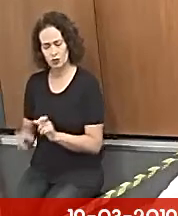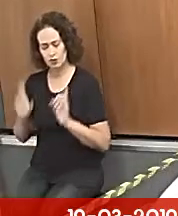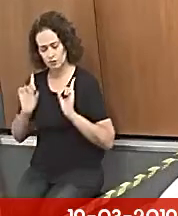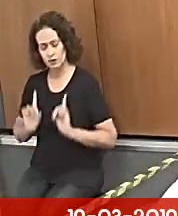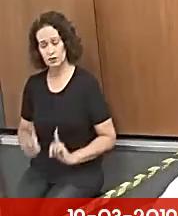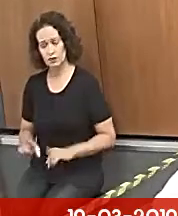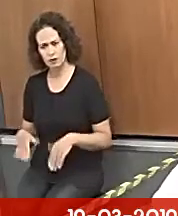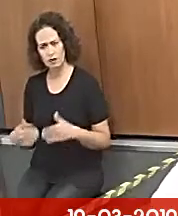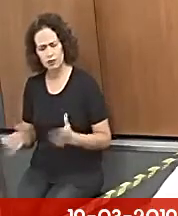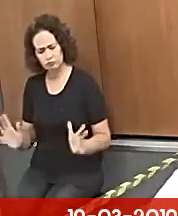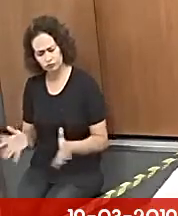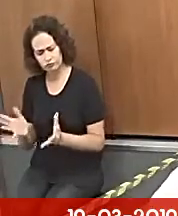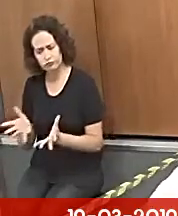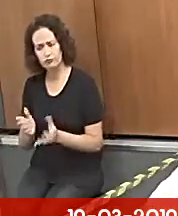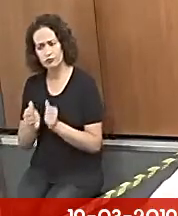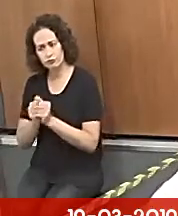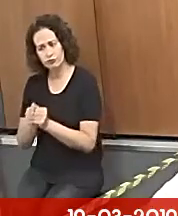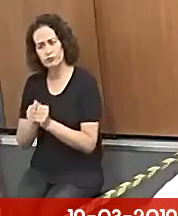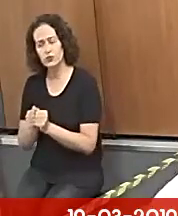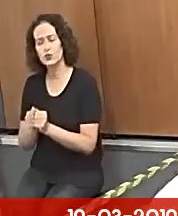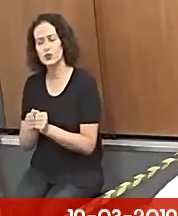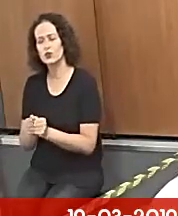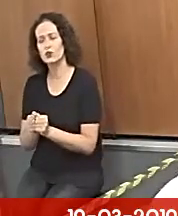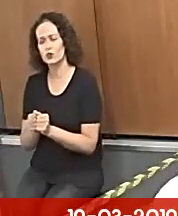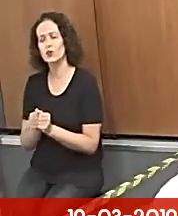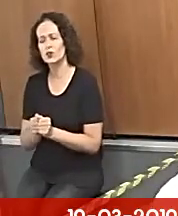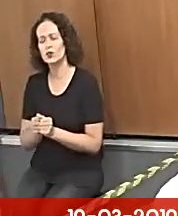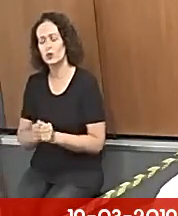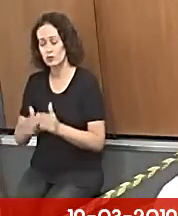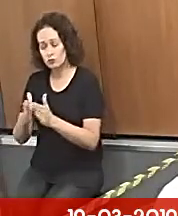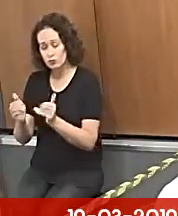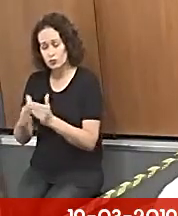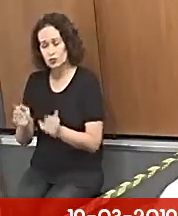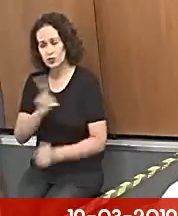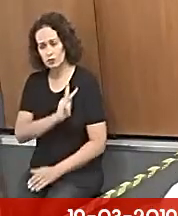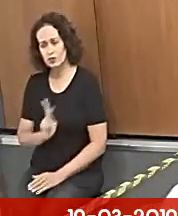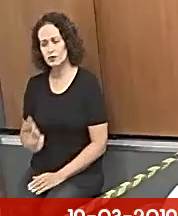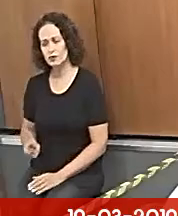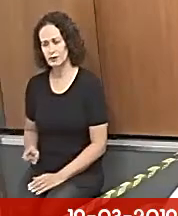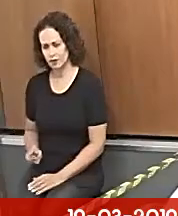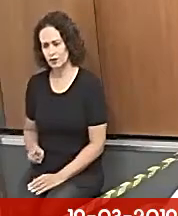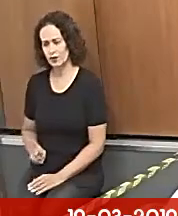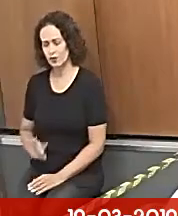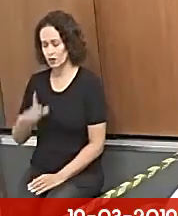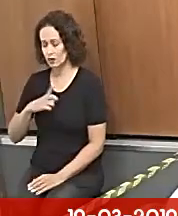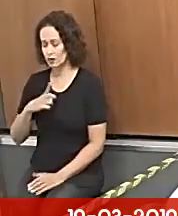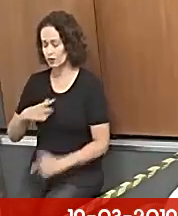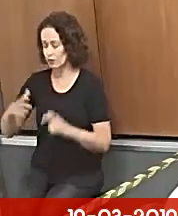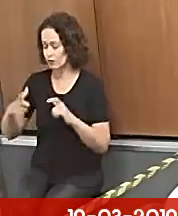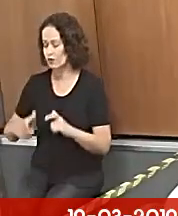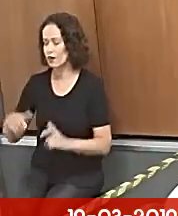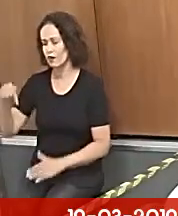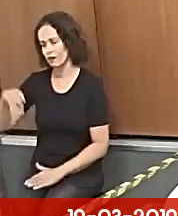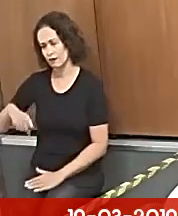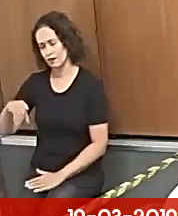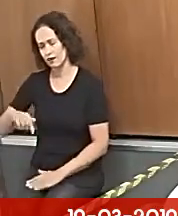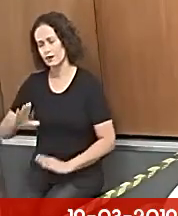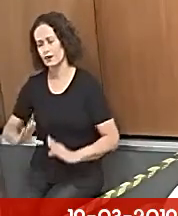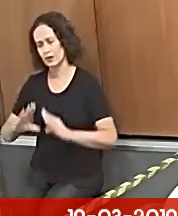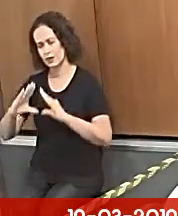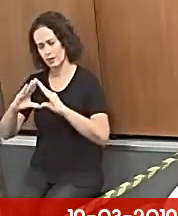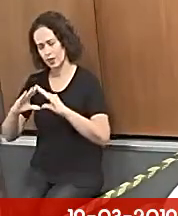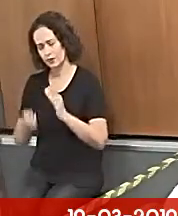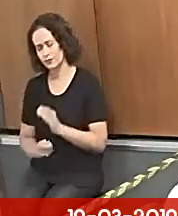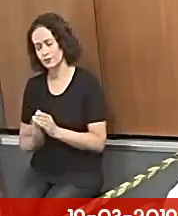vamos pegar essa muralha que a gente formou vão pedir o presidente que abre esse espaço aqui na casa para implementação